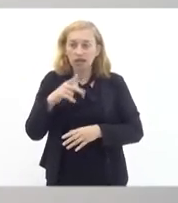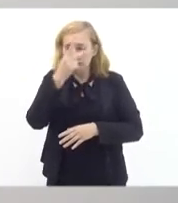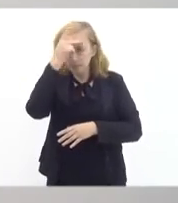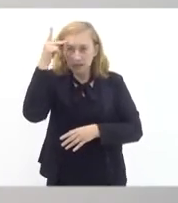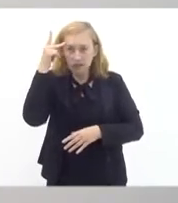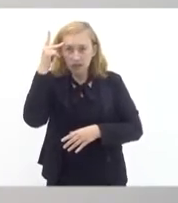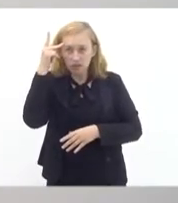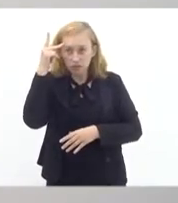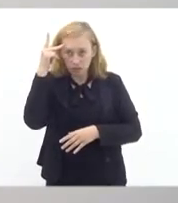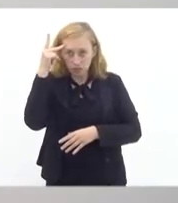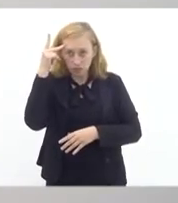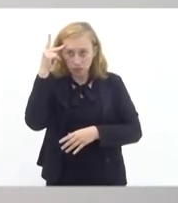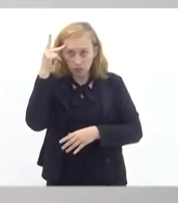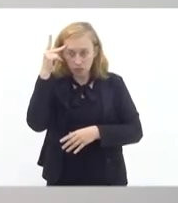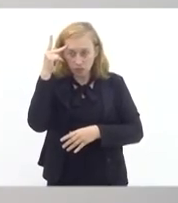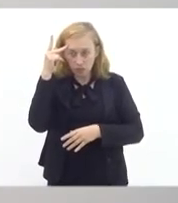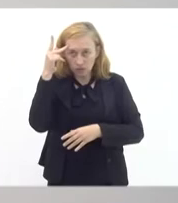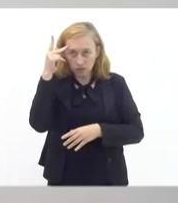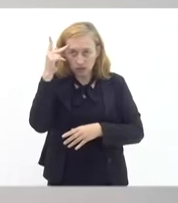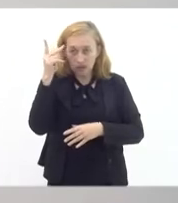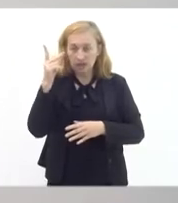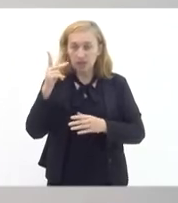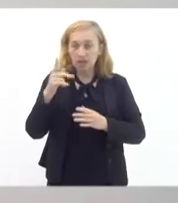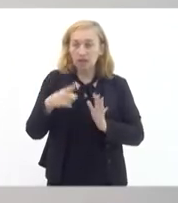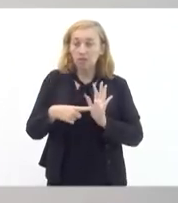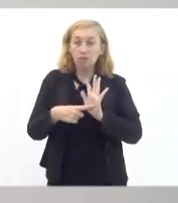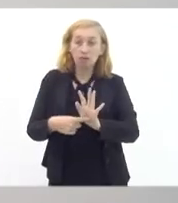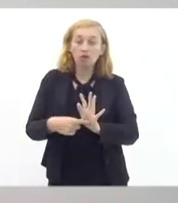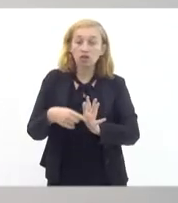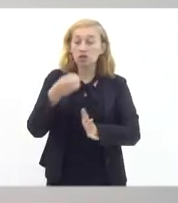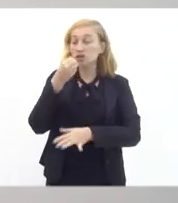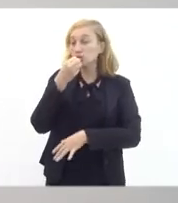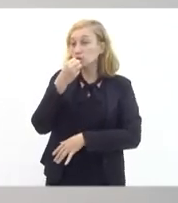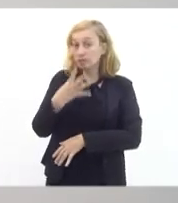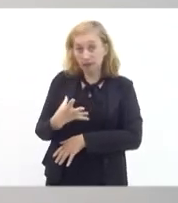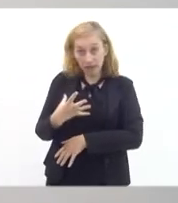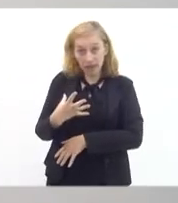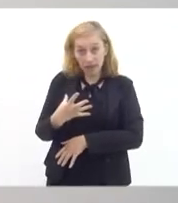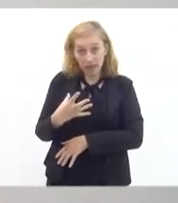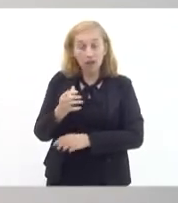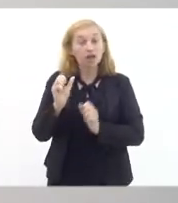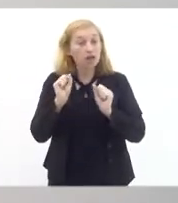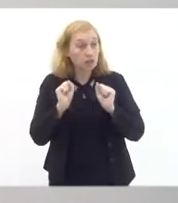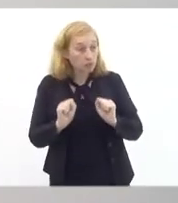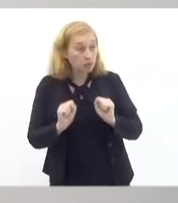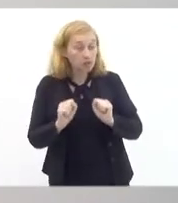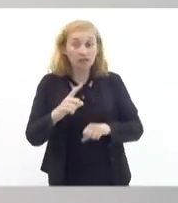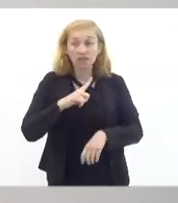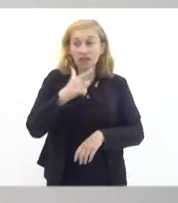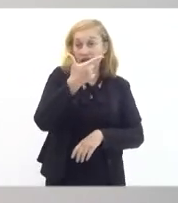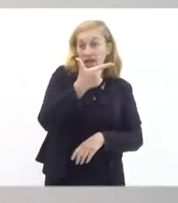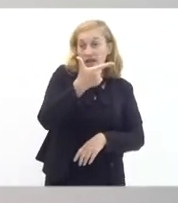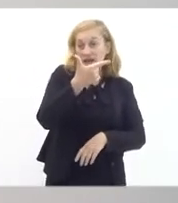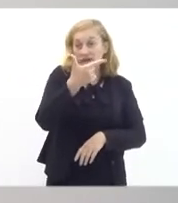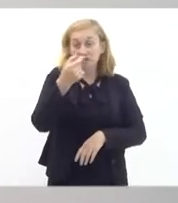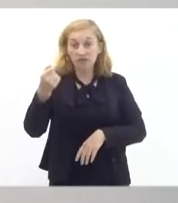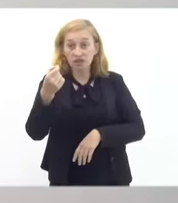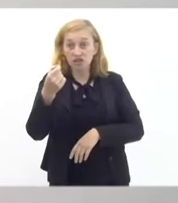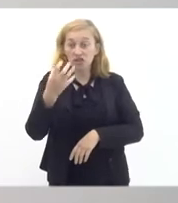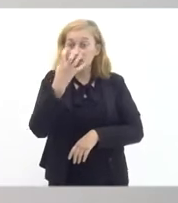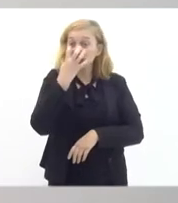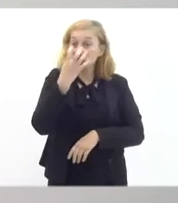pessoas super bem intencionadas, super do bem, que podiam ter 20 cães, mas tem 300,